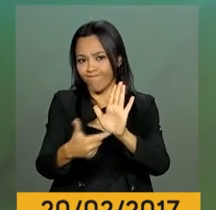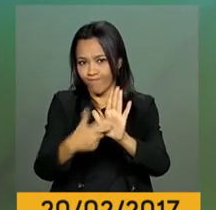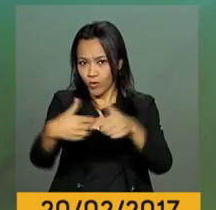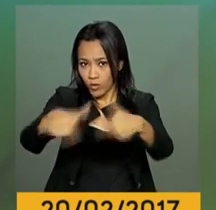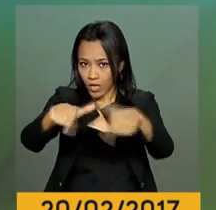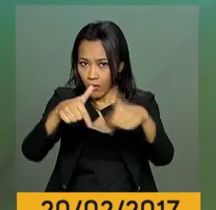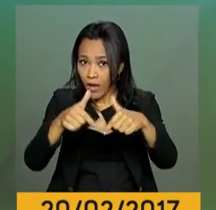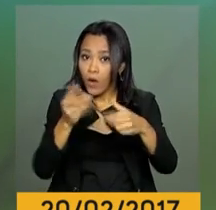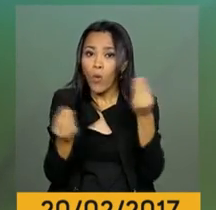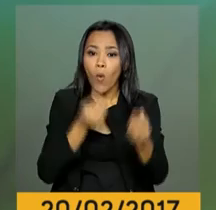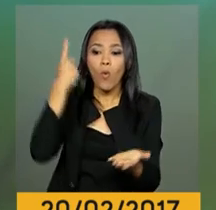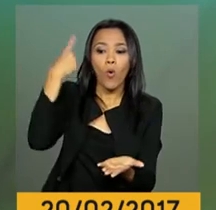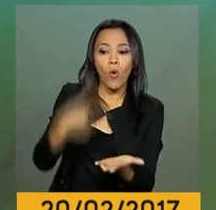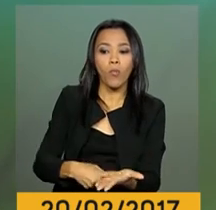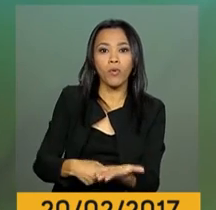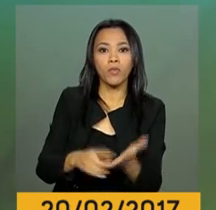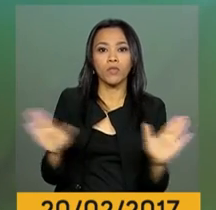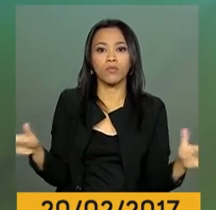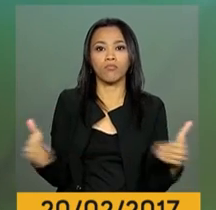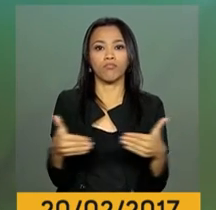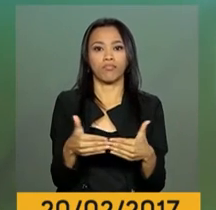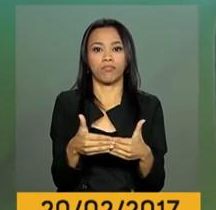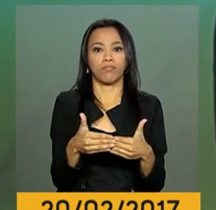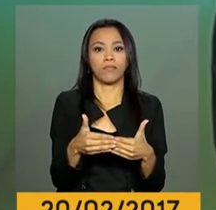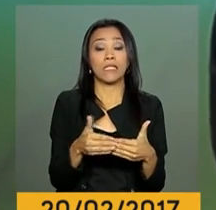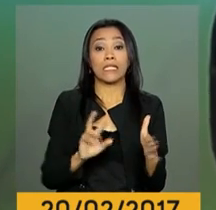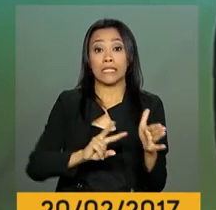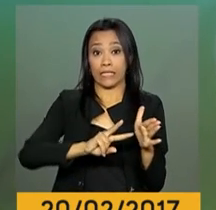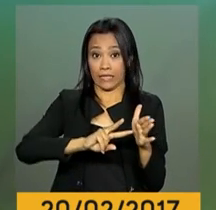por acordo entre as centrais sindicais